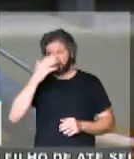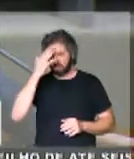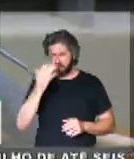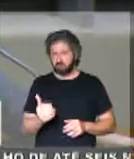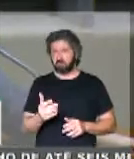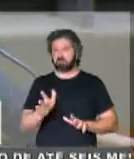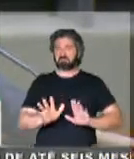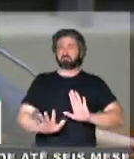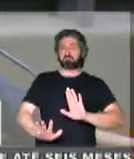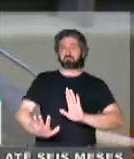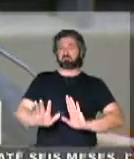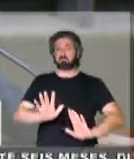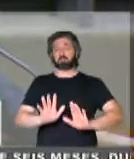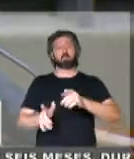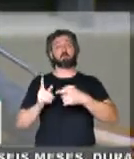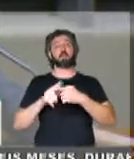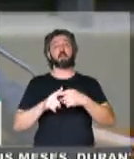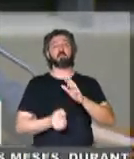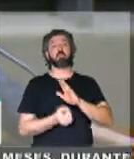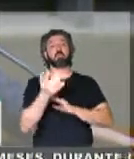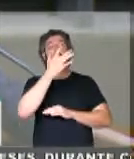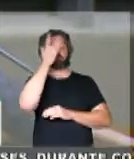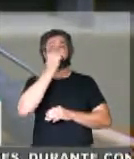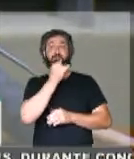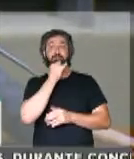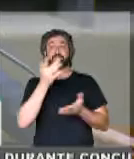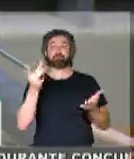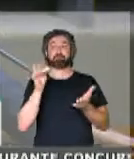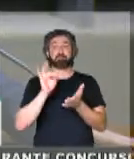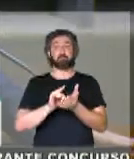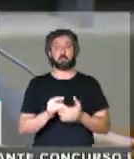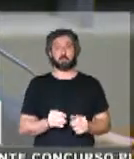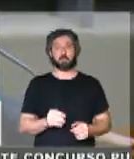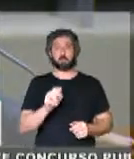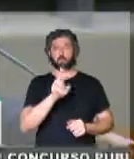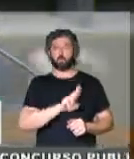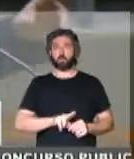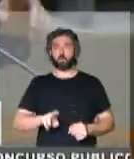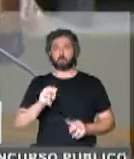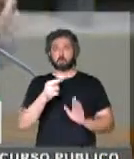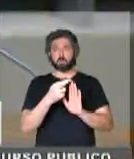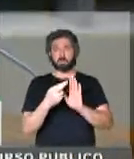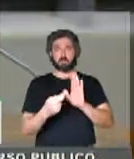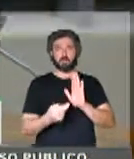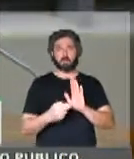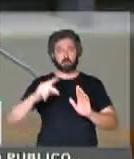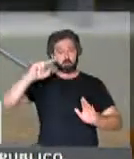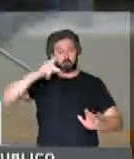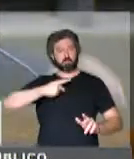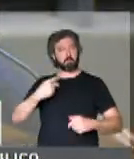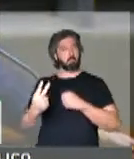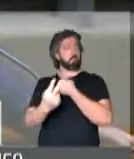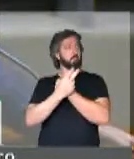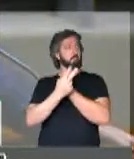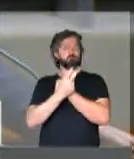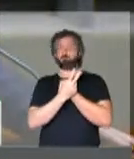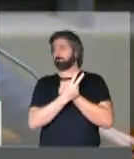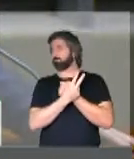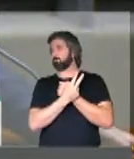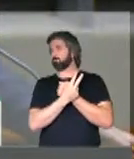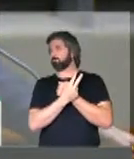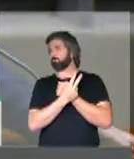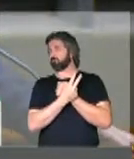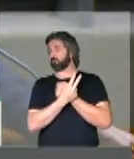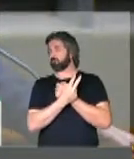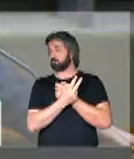uma resistência, porque muitos, infelizmente, utilizam dessa regra para se autoproteger. E